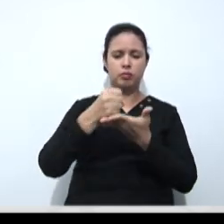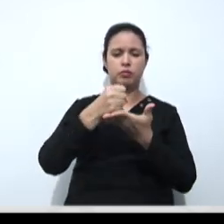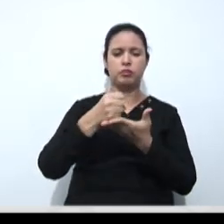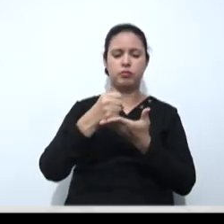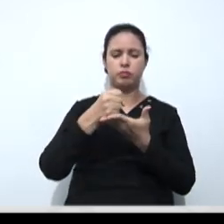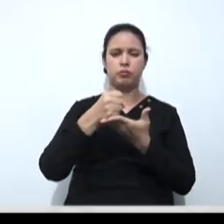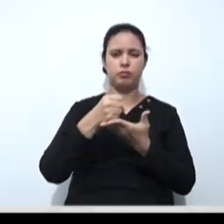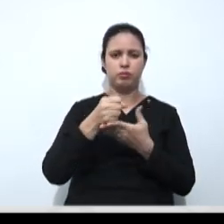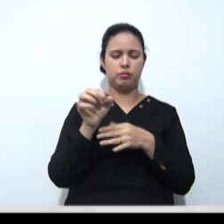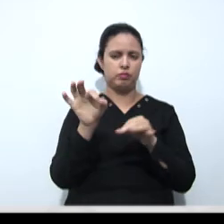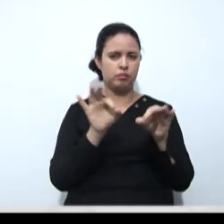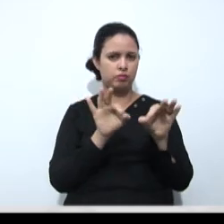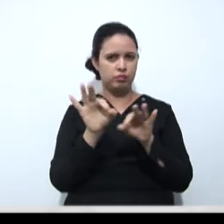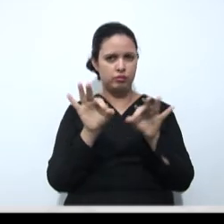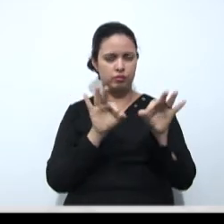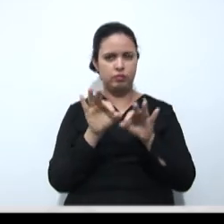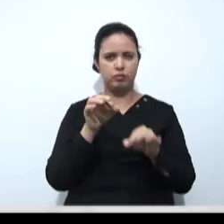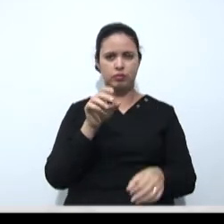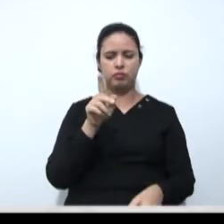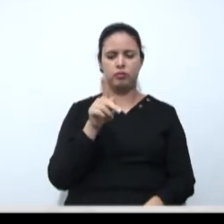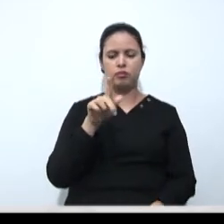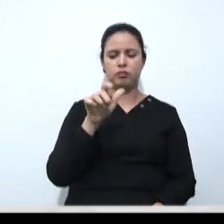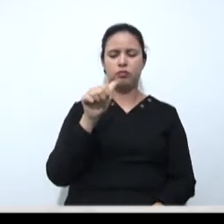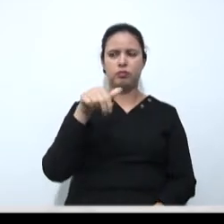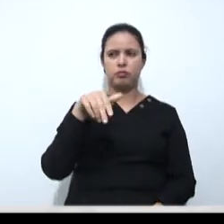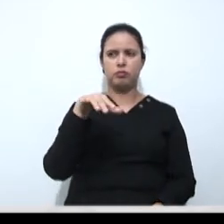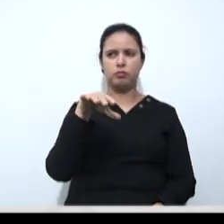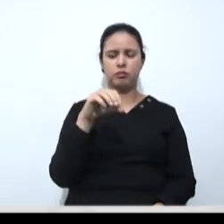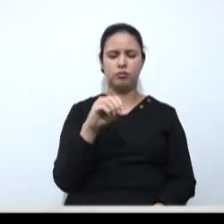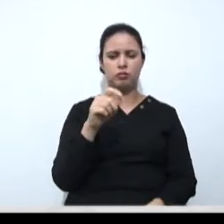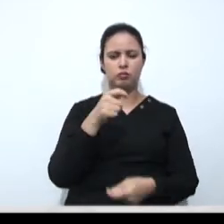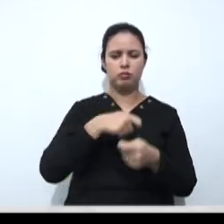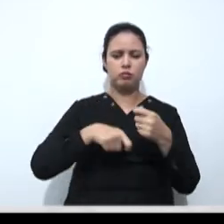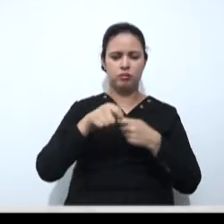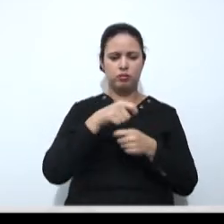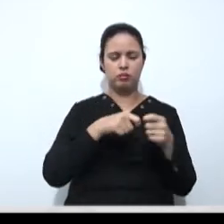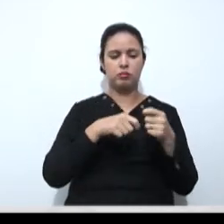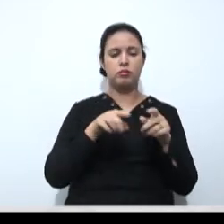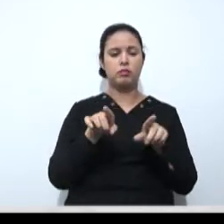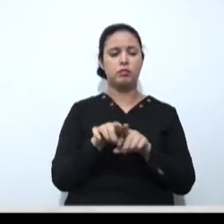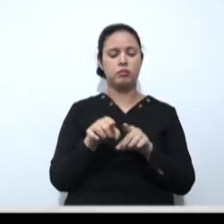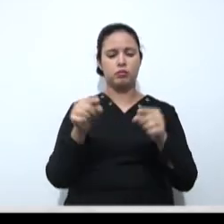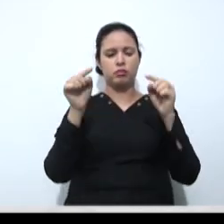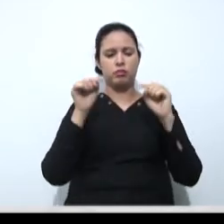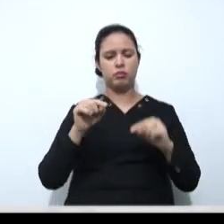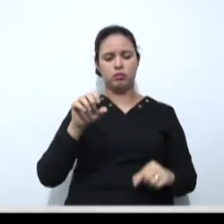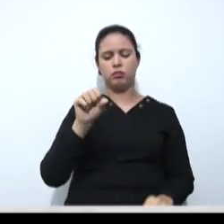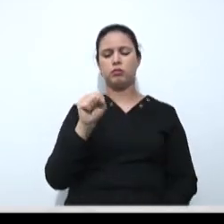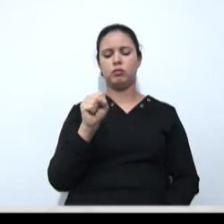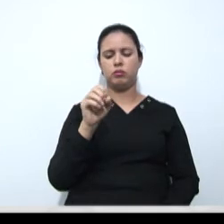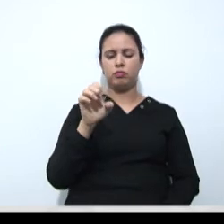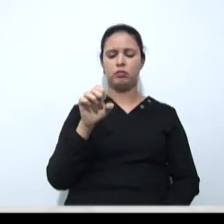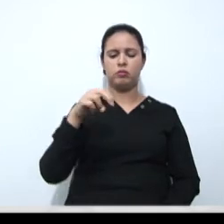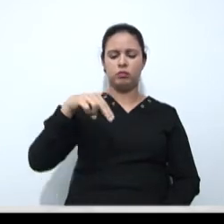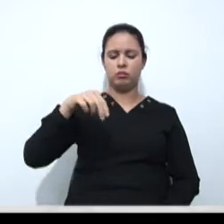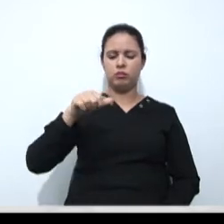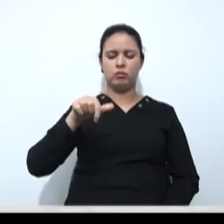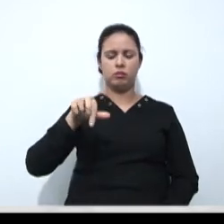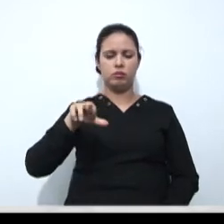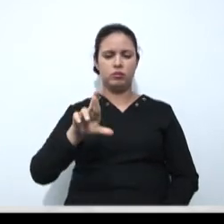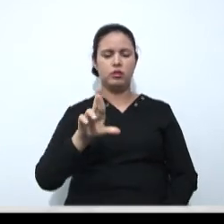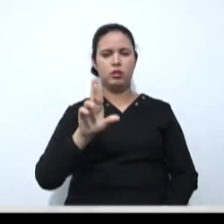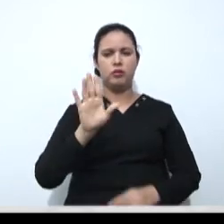ele ajuda a elaborar o plano de negócio. O Senar, ele vai ajudar principalmente numa situação